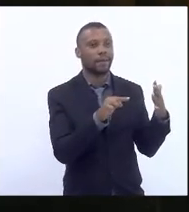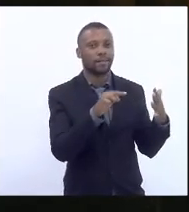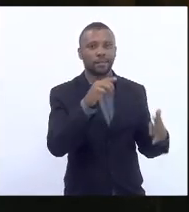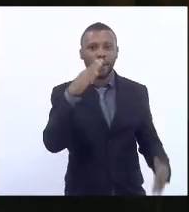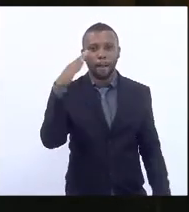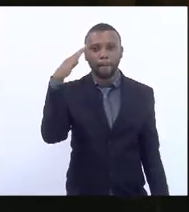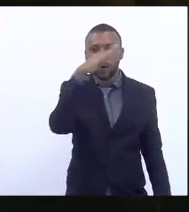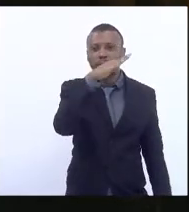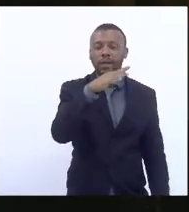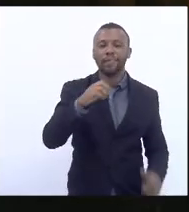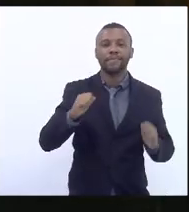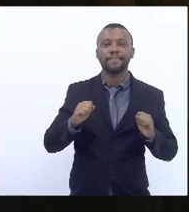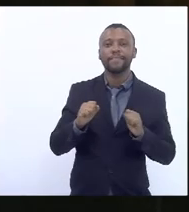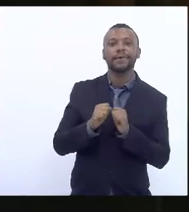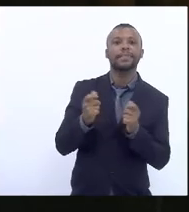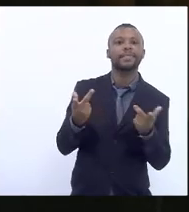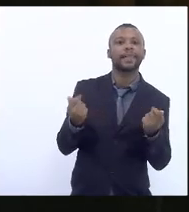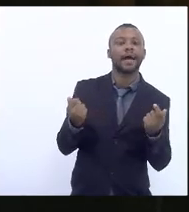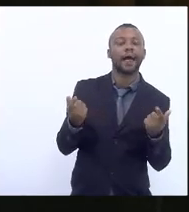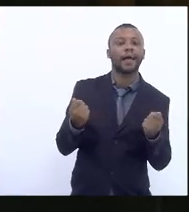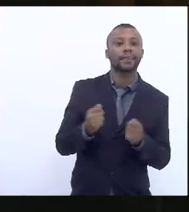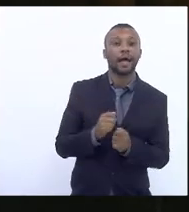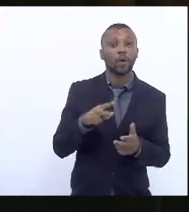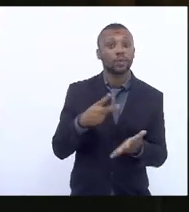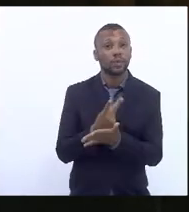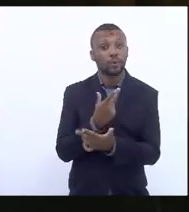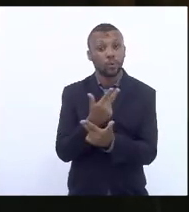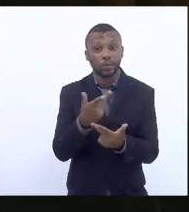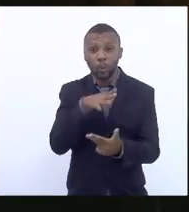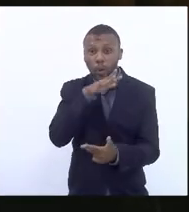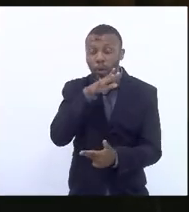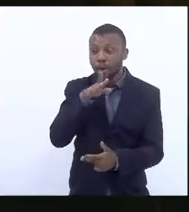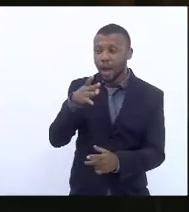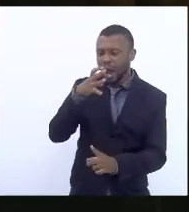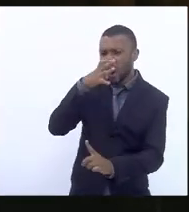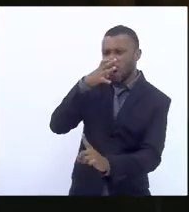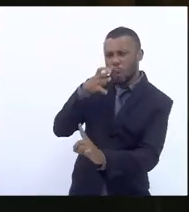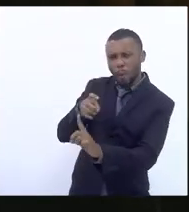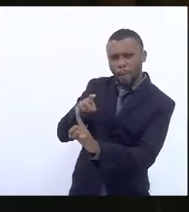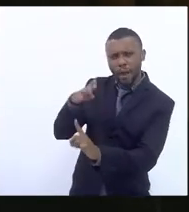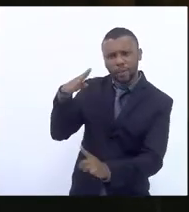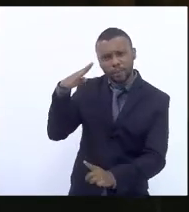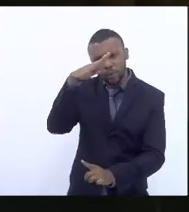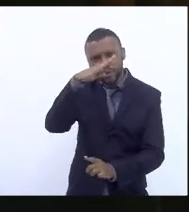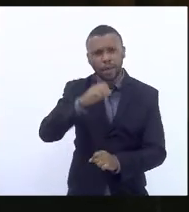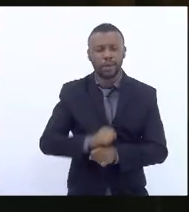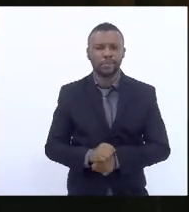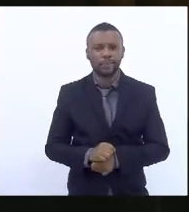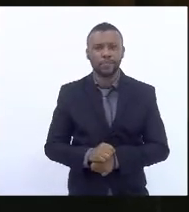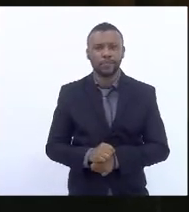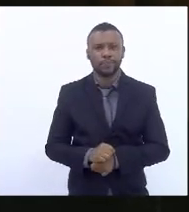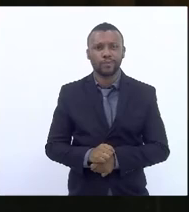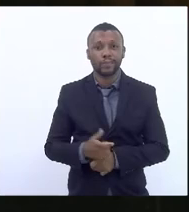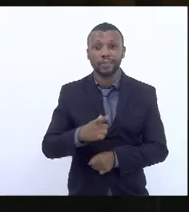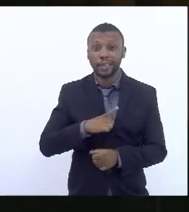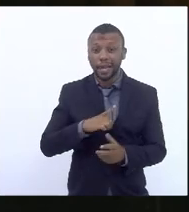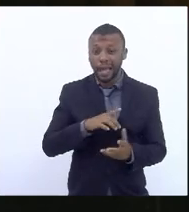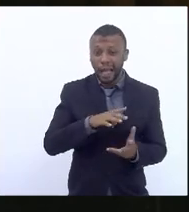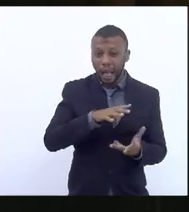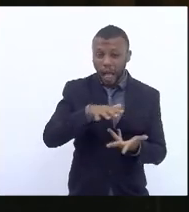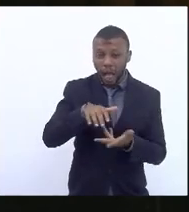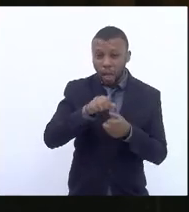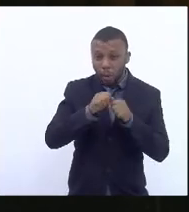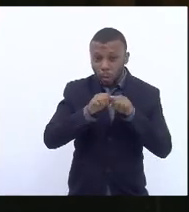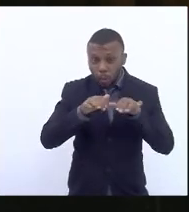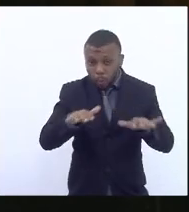Bolsonaro não fez nada. Mas acontece uma coisa ruim, foi o Bolsonaro. Levou a culpa de tudo na pandemia, mas comprou